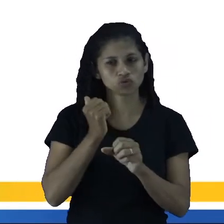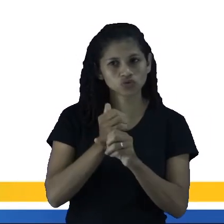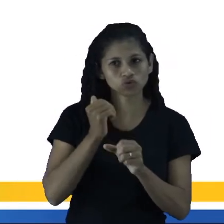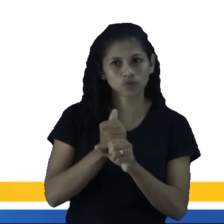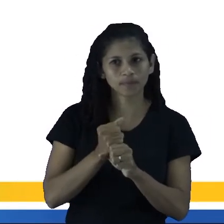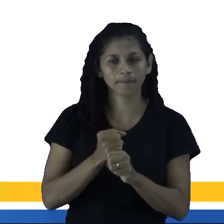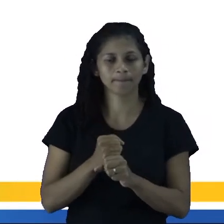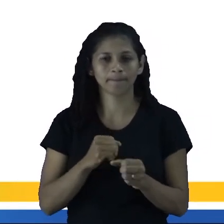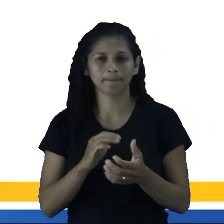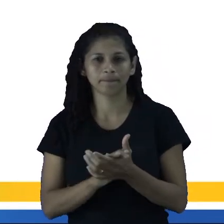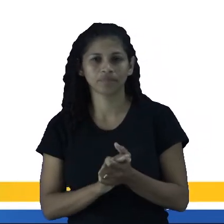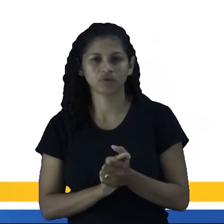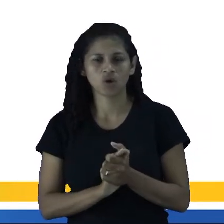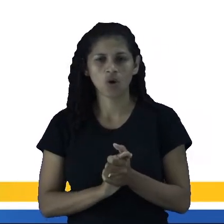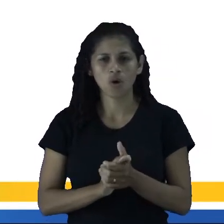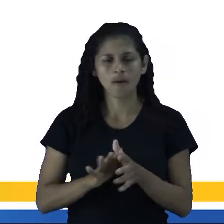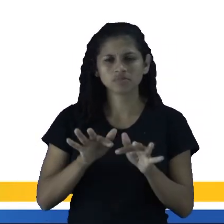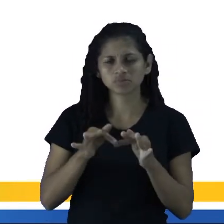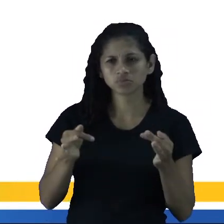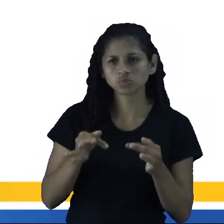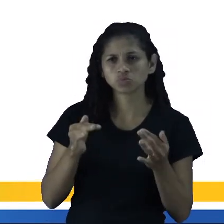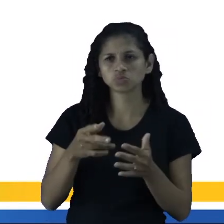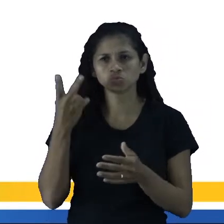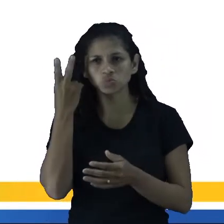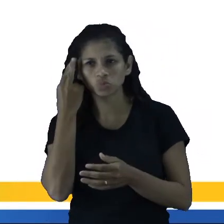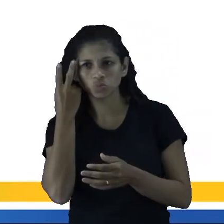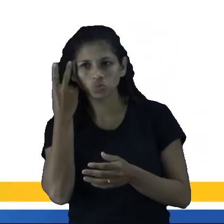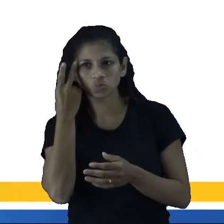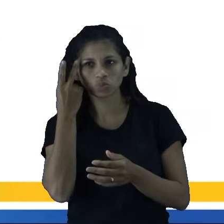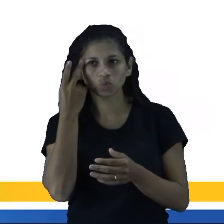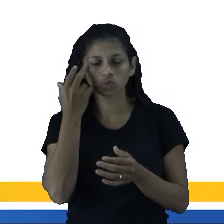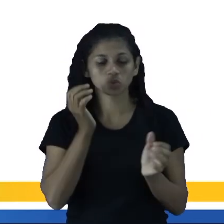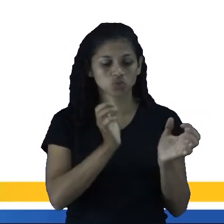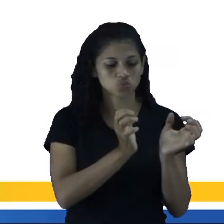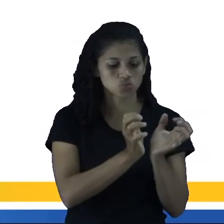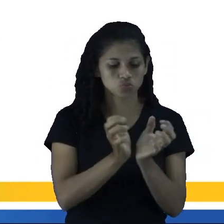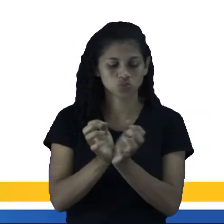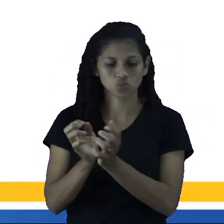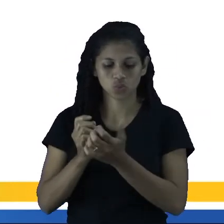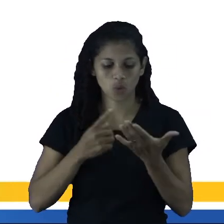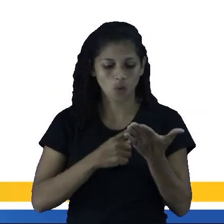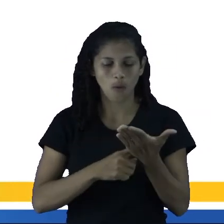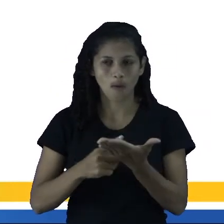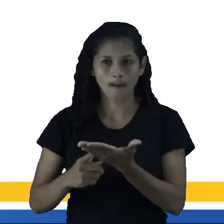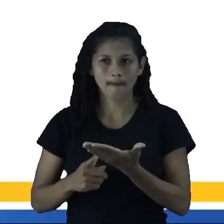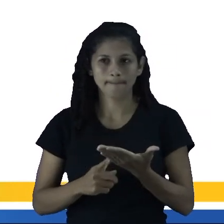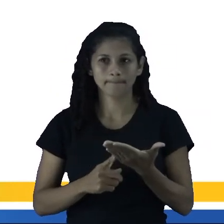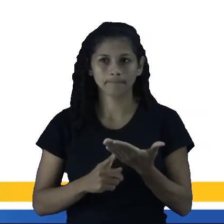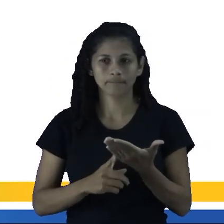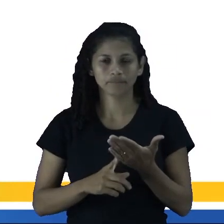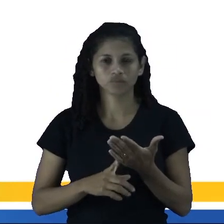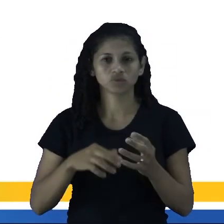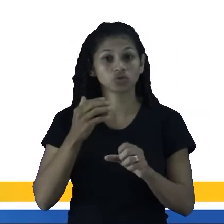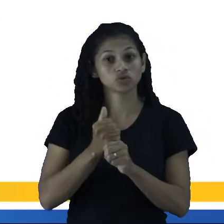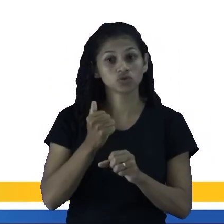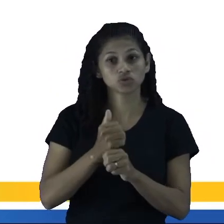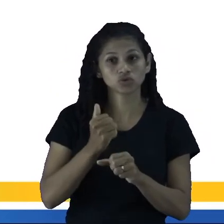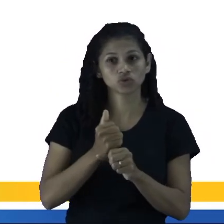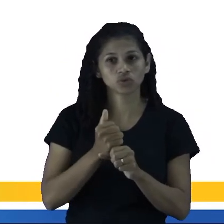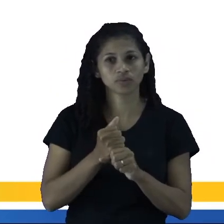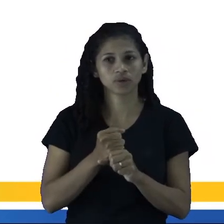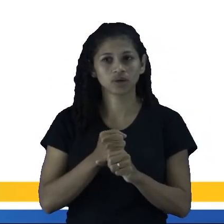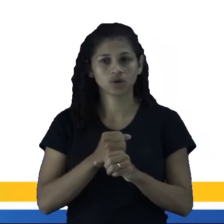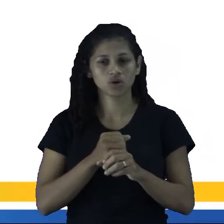É bastante comum ver situações em que utilizamos a combinação. Por exemplo, calcular todos os resultados possíveis em jogos da